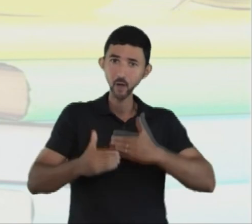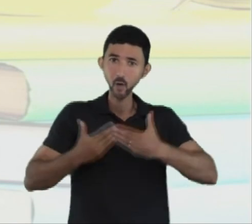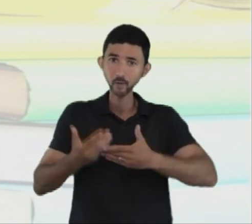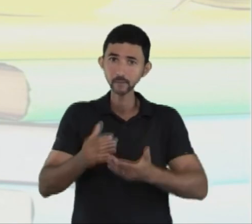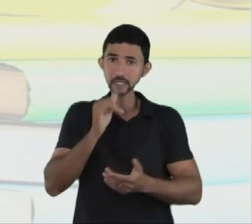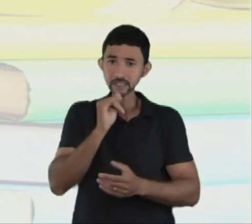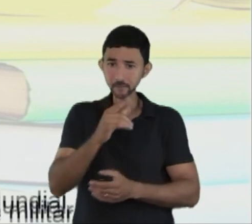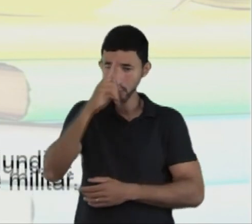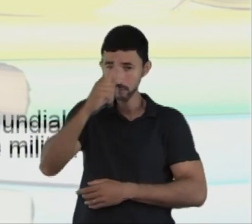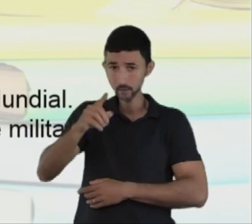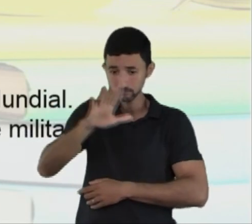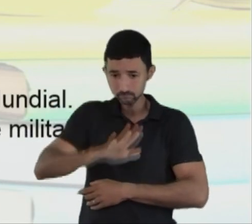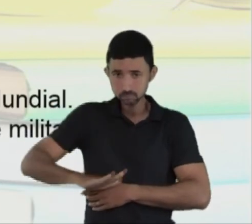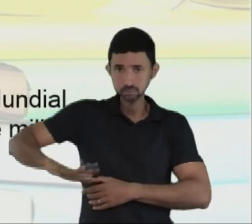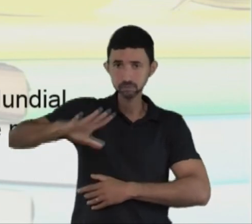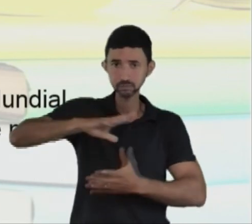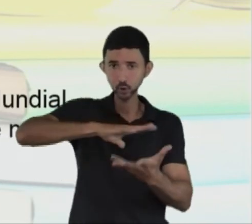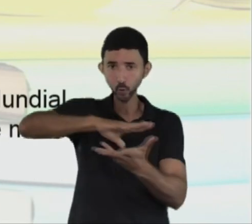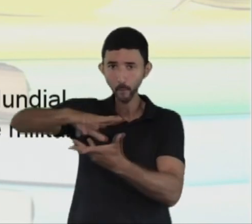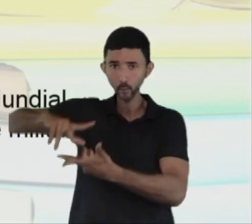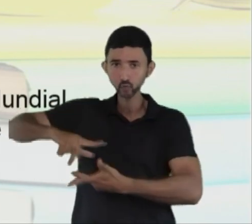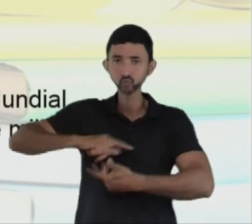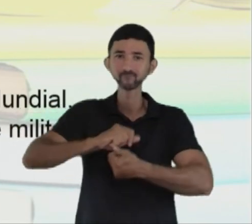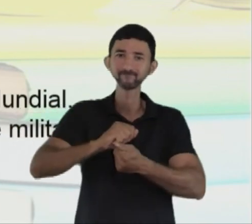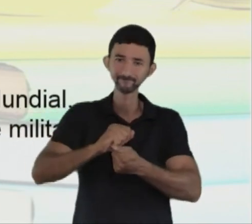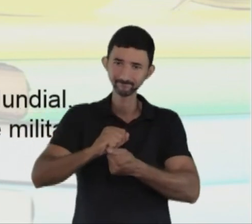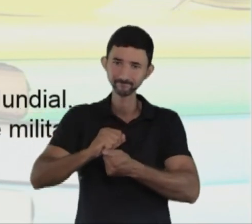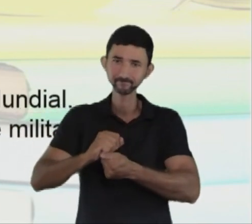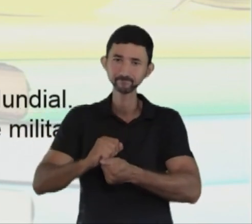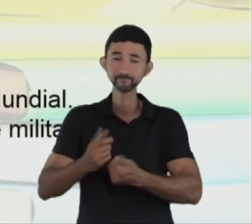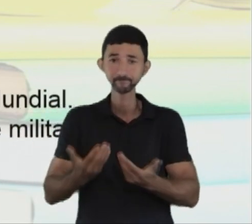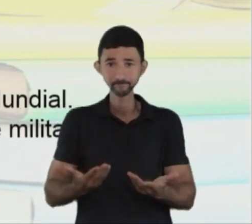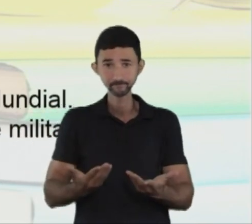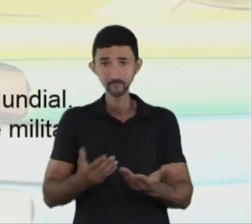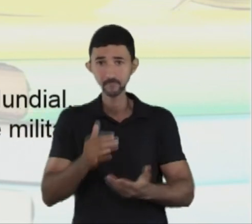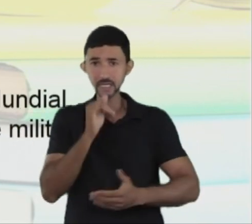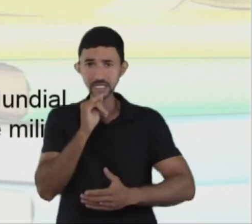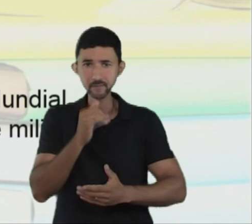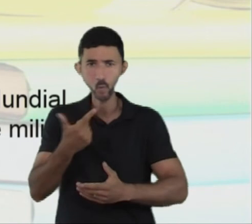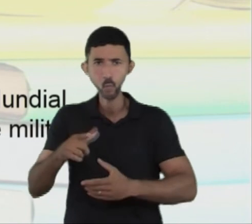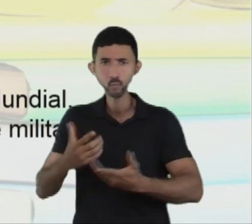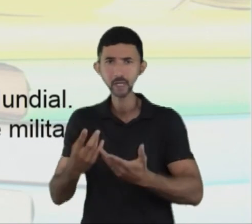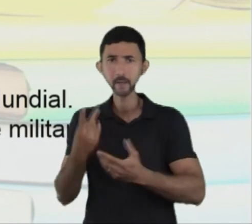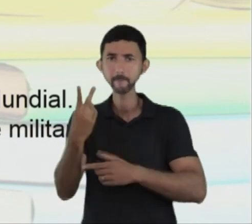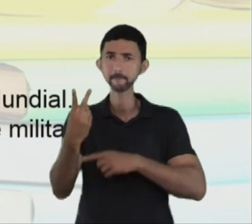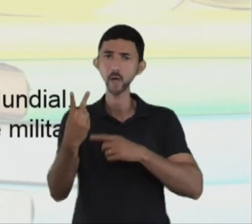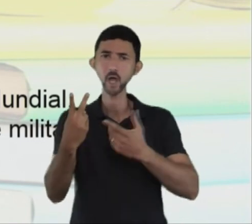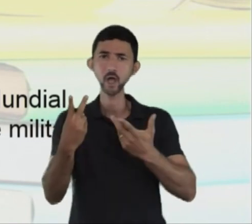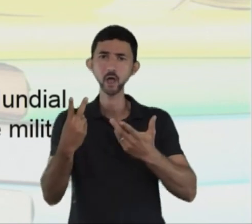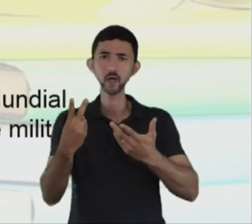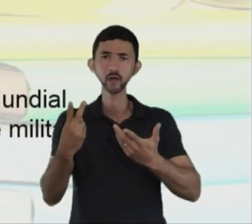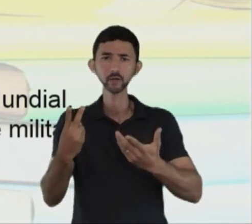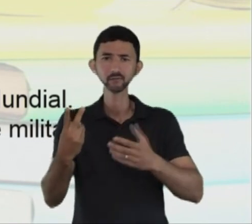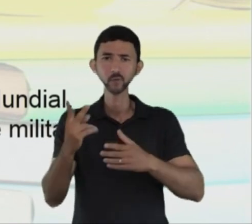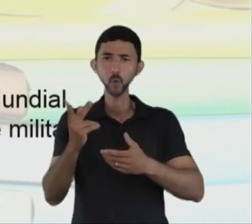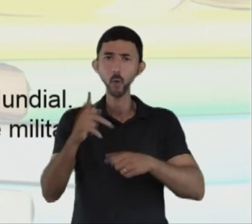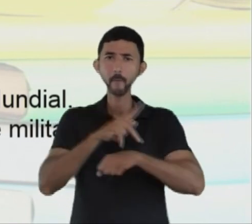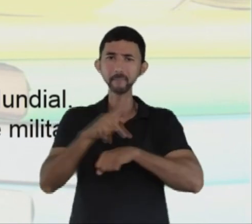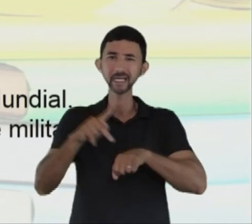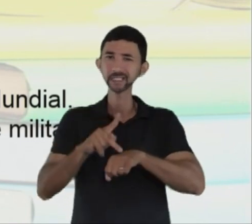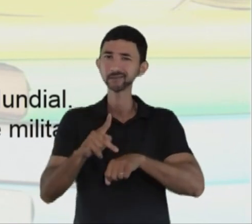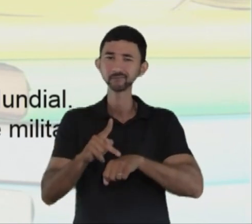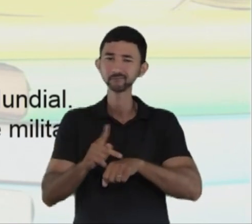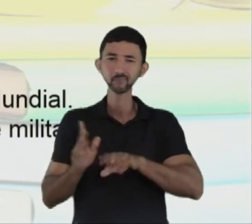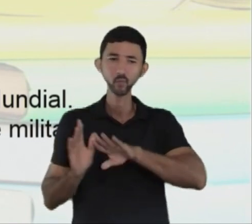tornando predominante no mundo todo, né? Ora, então agora a gente não tem mais uma ordem bipolar, a gente vai ter uma nova ordem